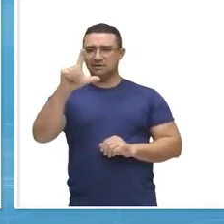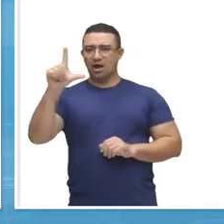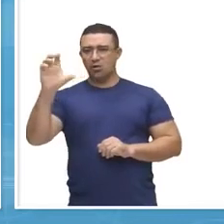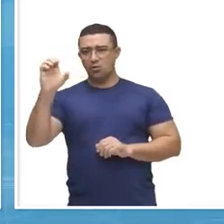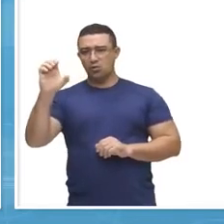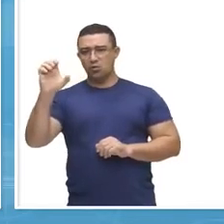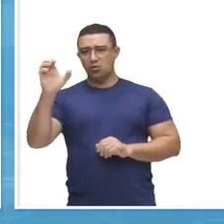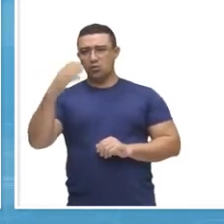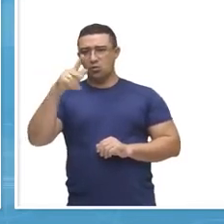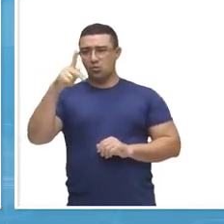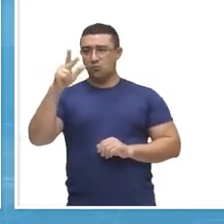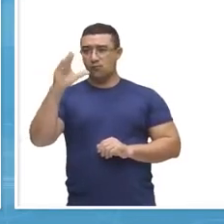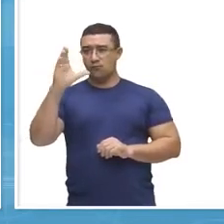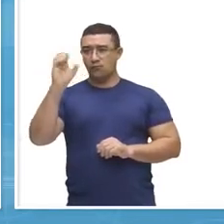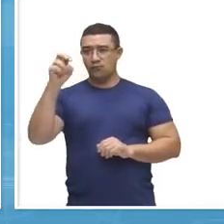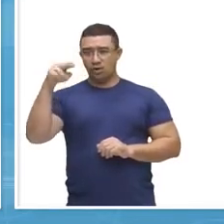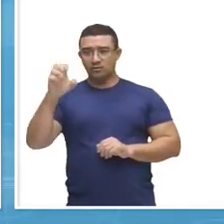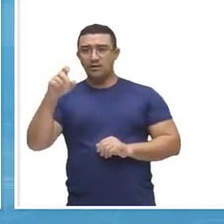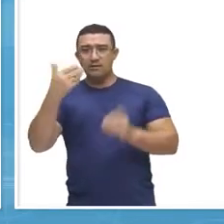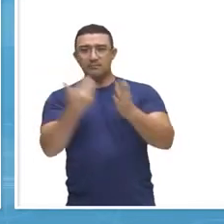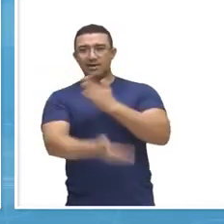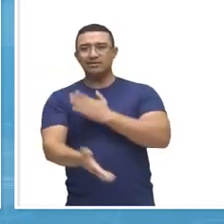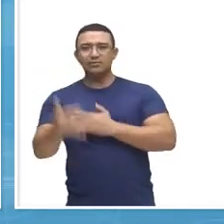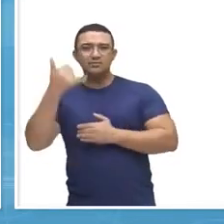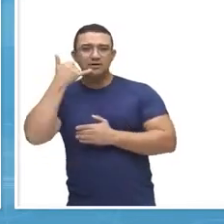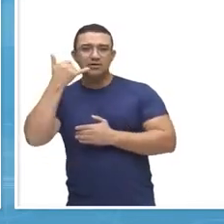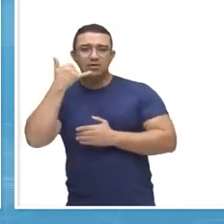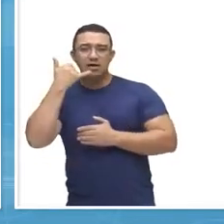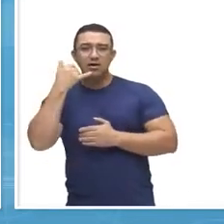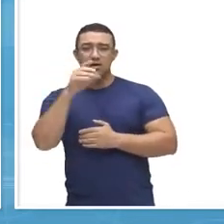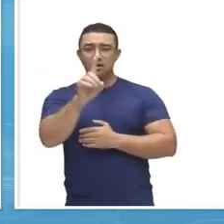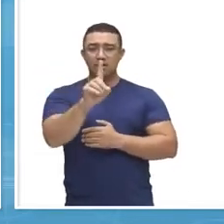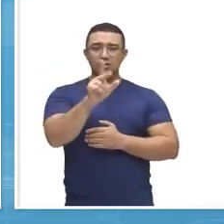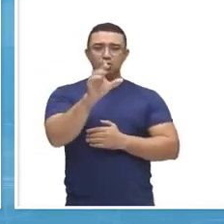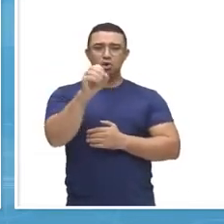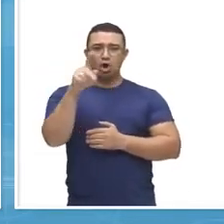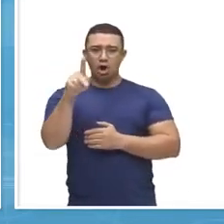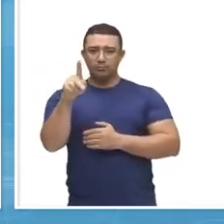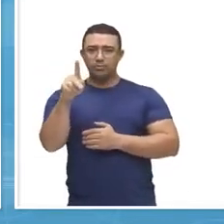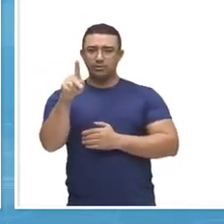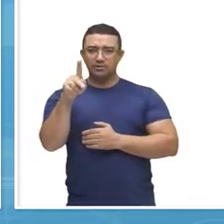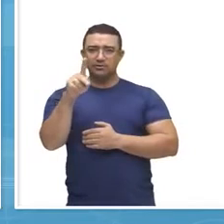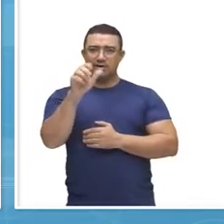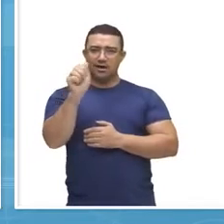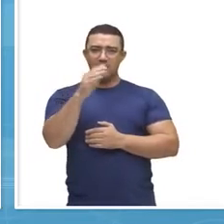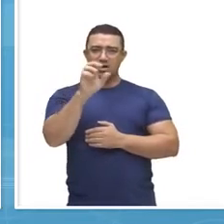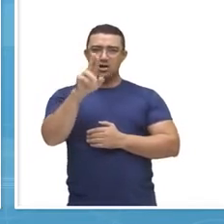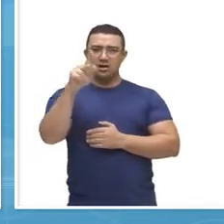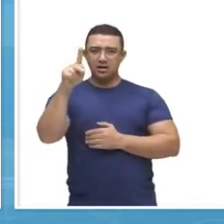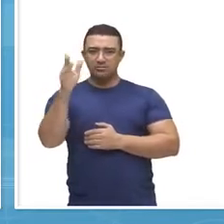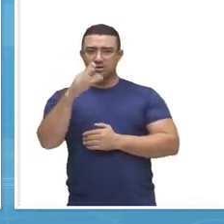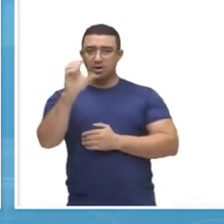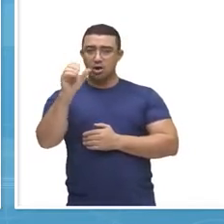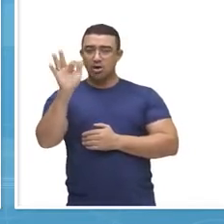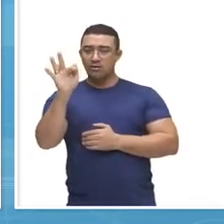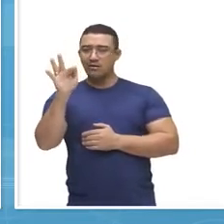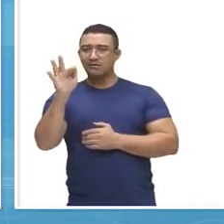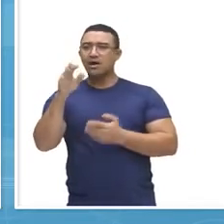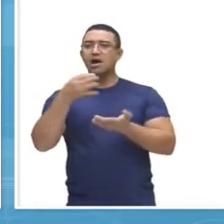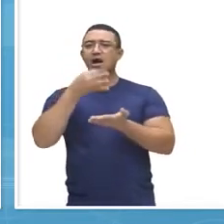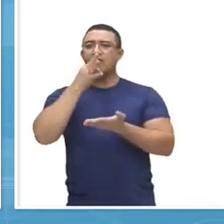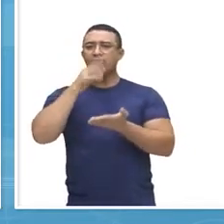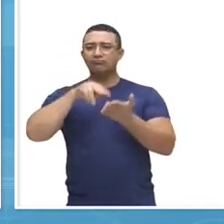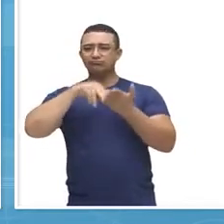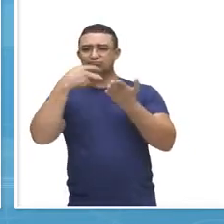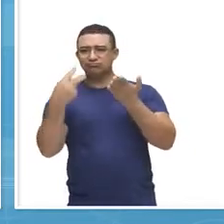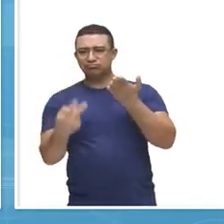ruim. Aí, drop a cup of coffee on somebody. Derrubar café em alguém. Então, são